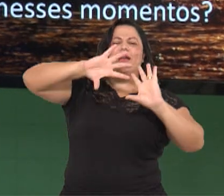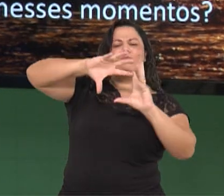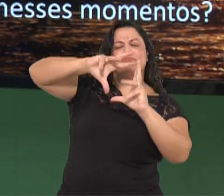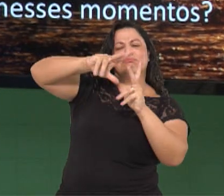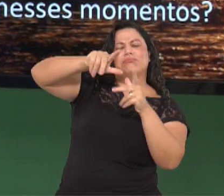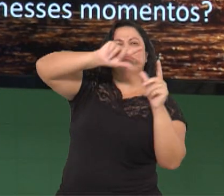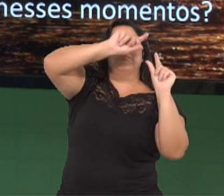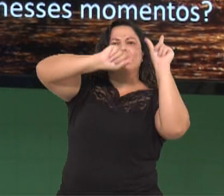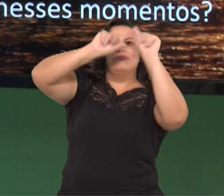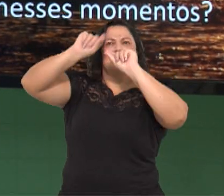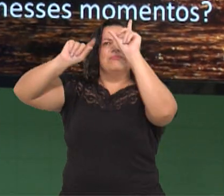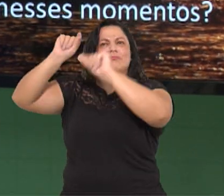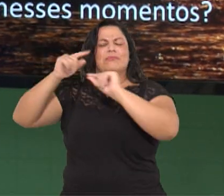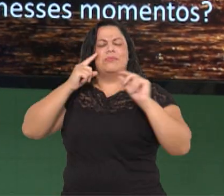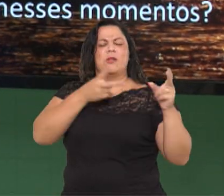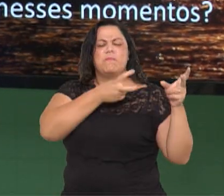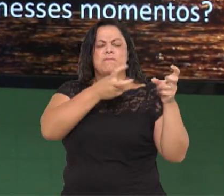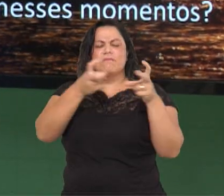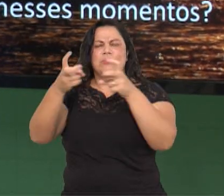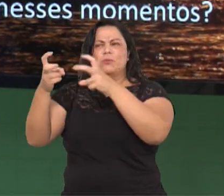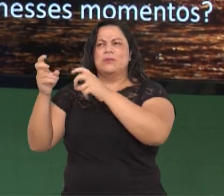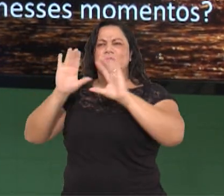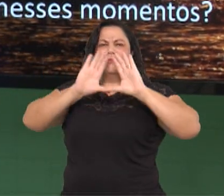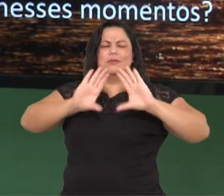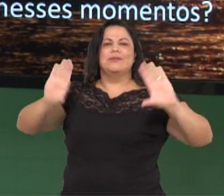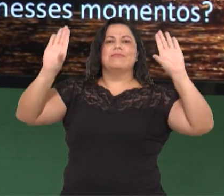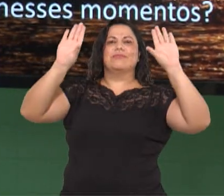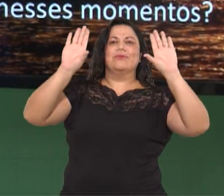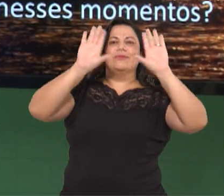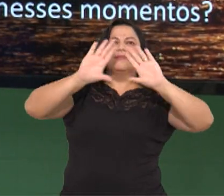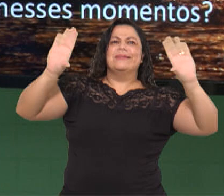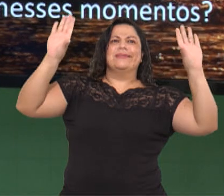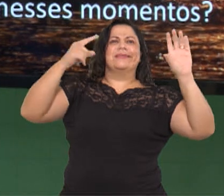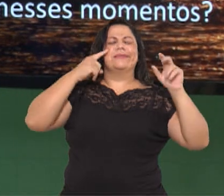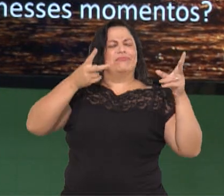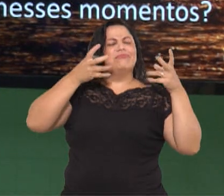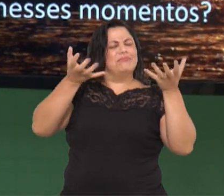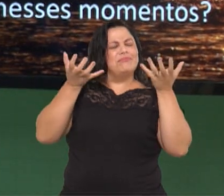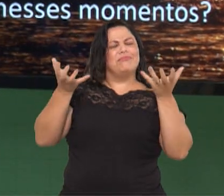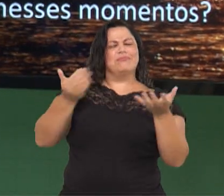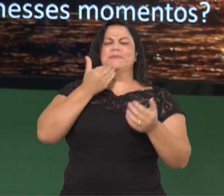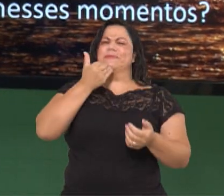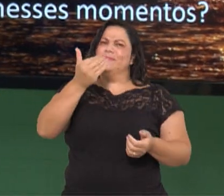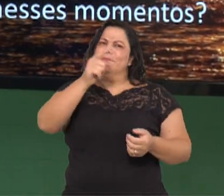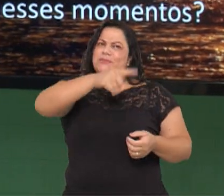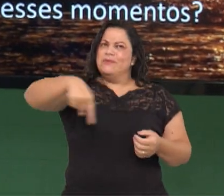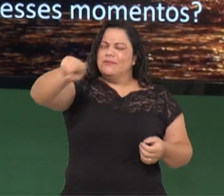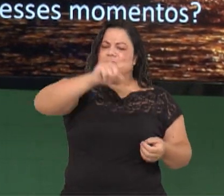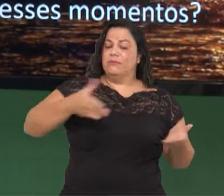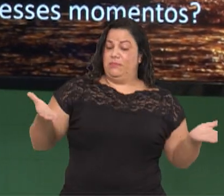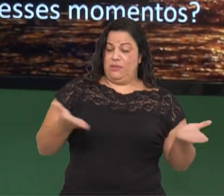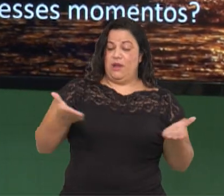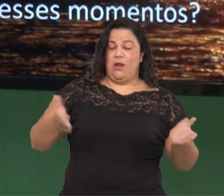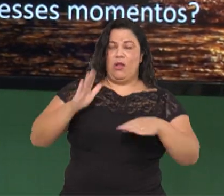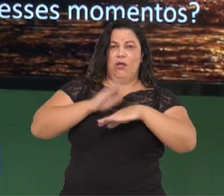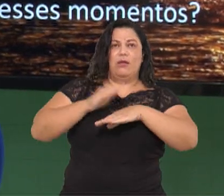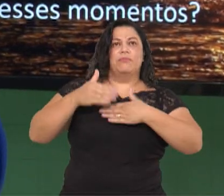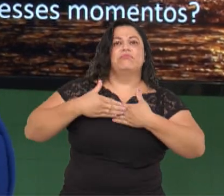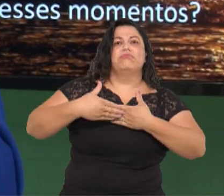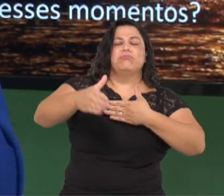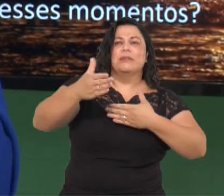da observação do céu. Então, eu vou pedir para vocês que agora, a partir dessa aula de